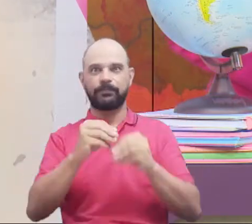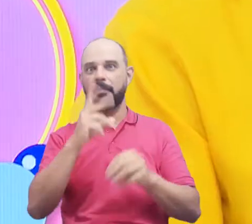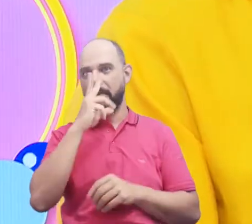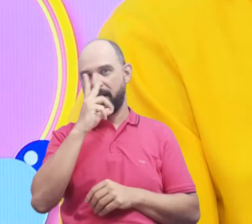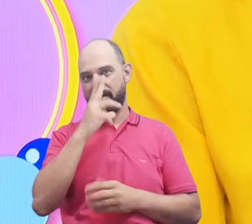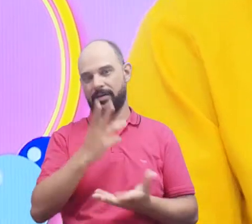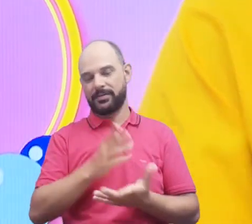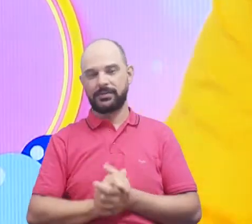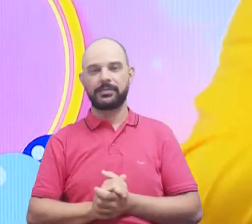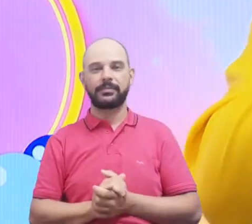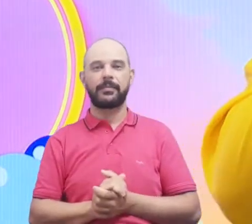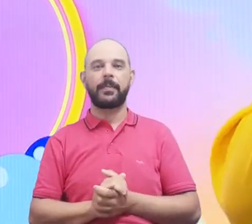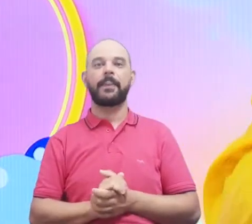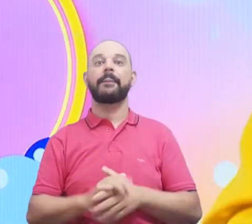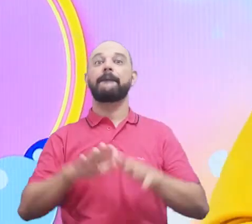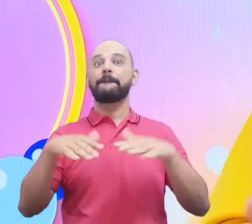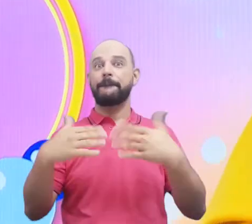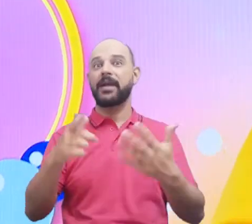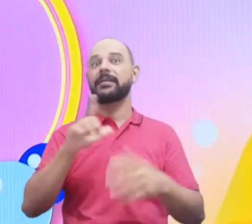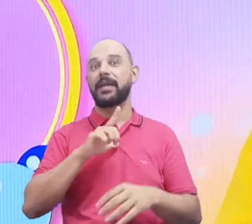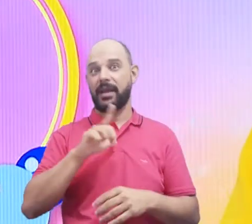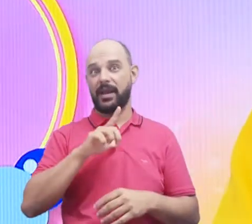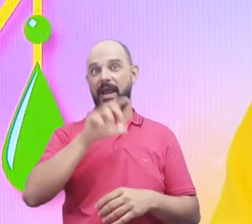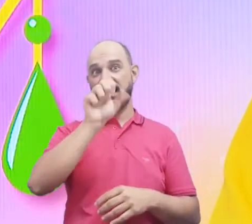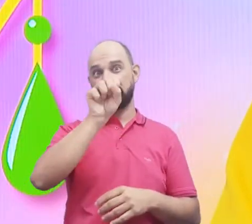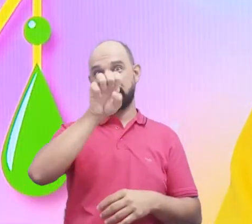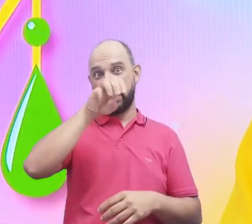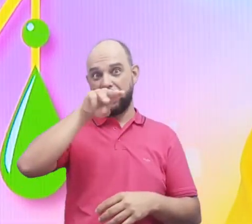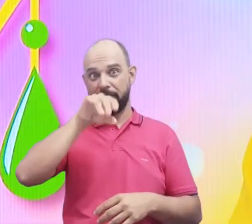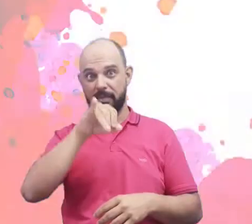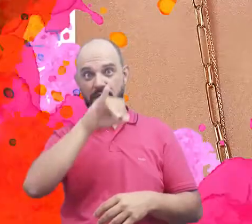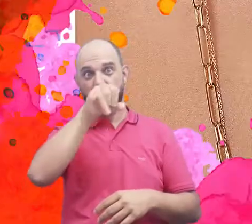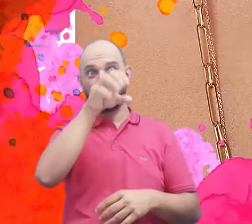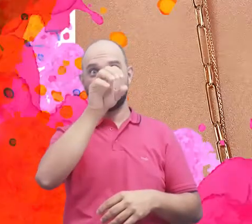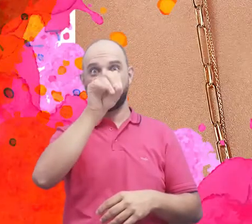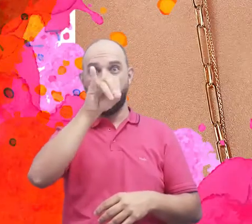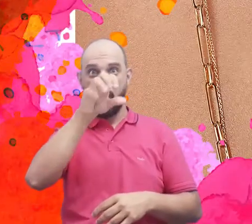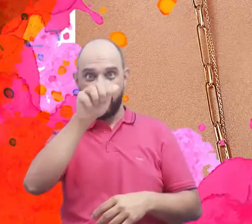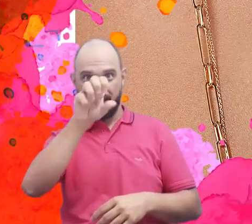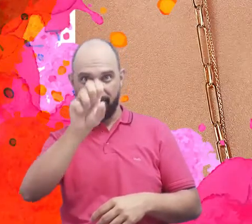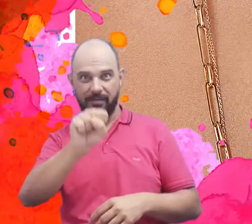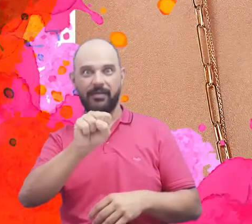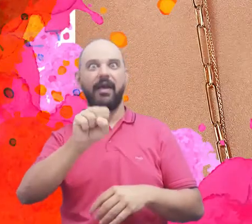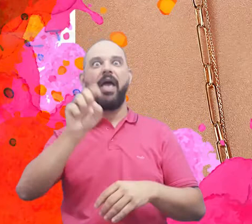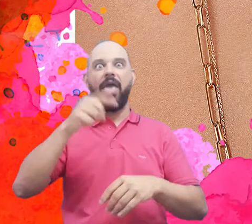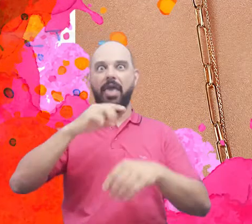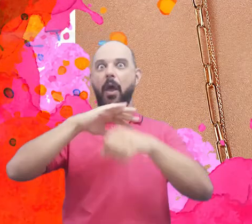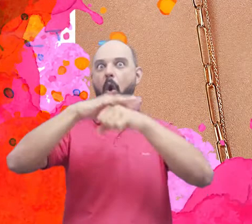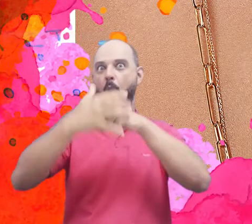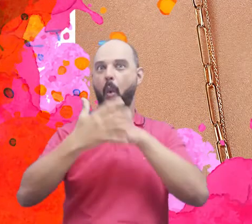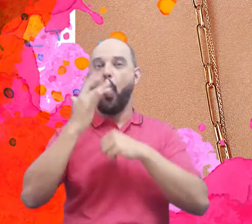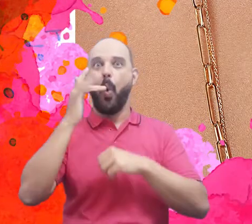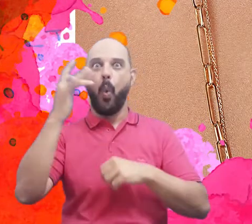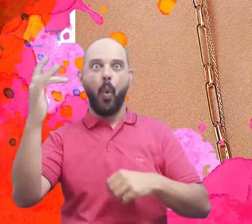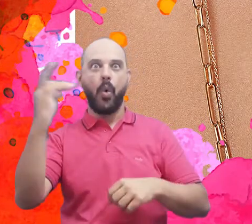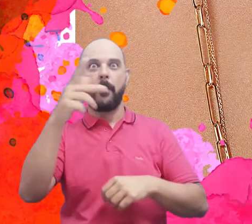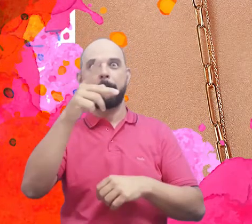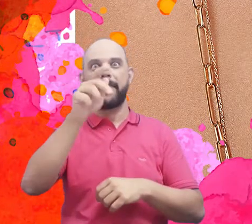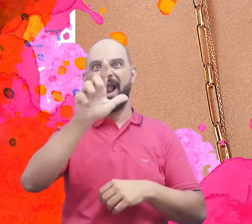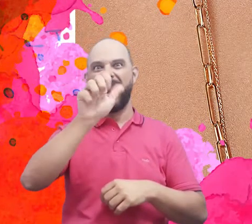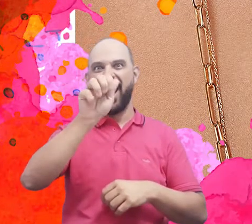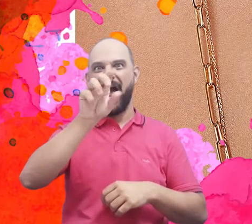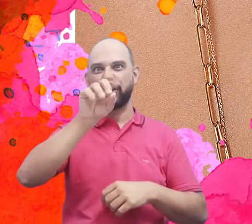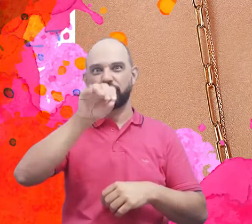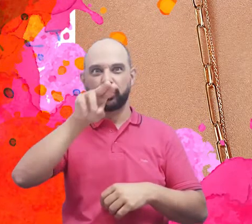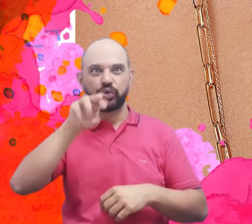também. Já as semijoias recebem banhos de metais nobres, como ouro, paládio